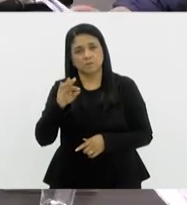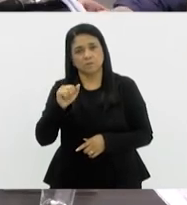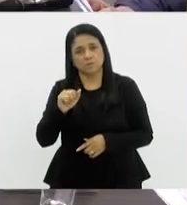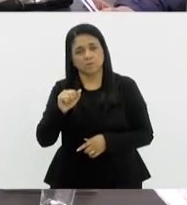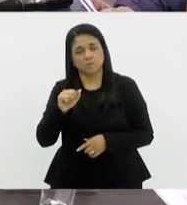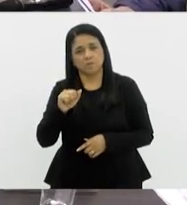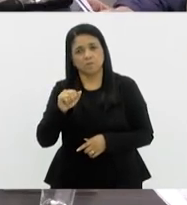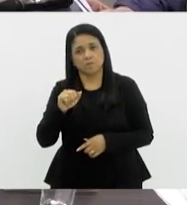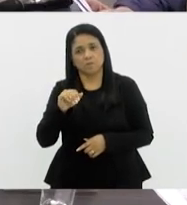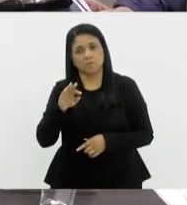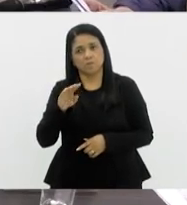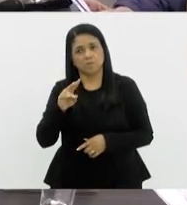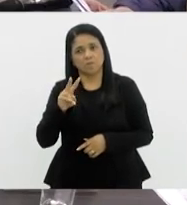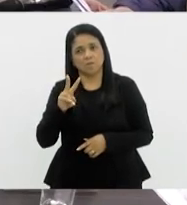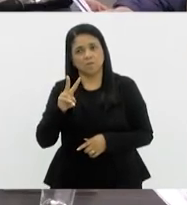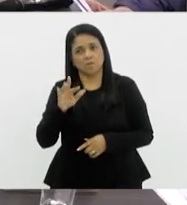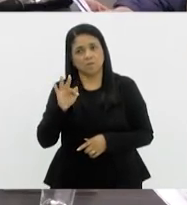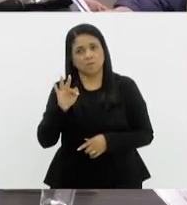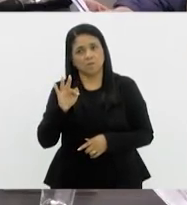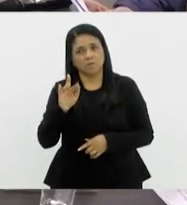É uma lei, né? É uma lei vigente.